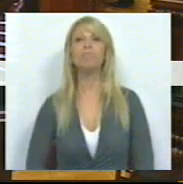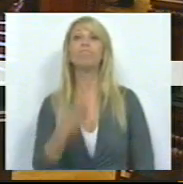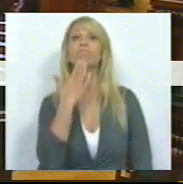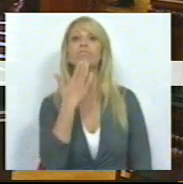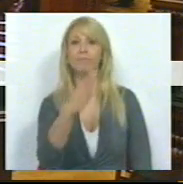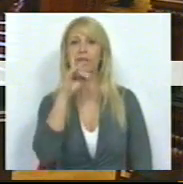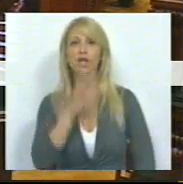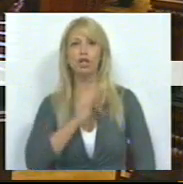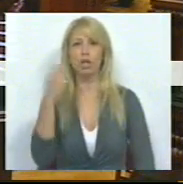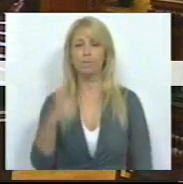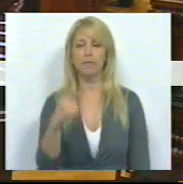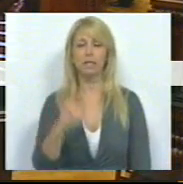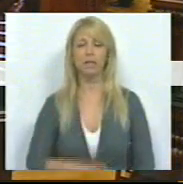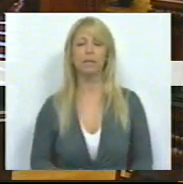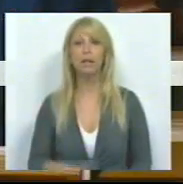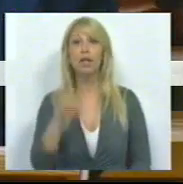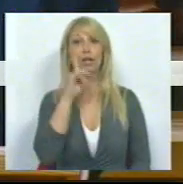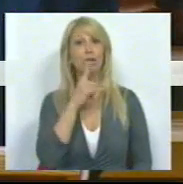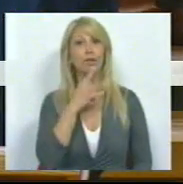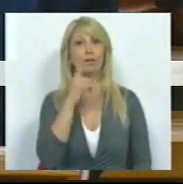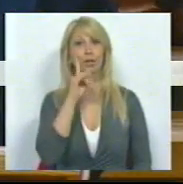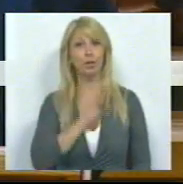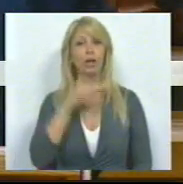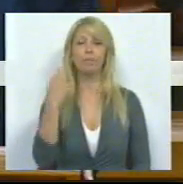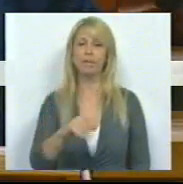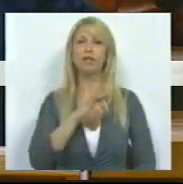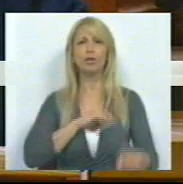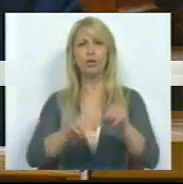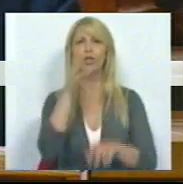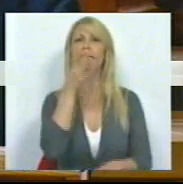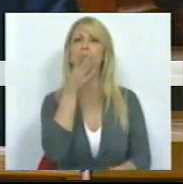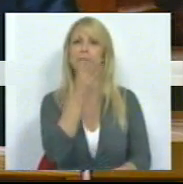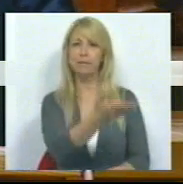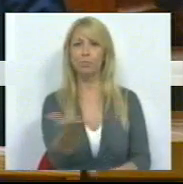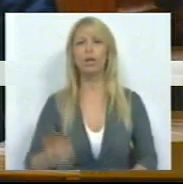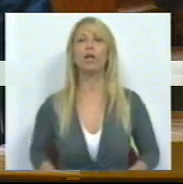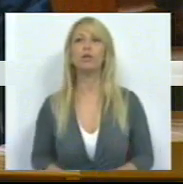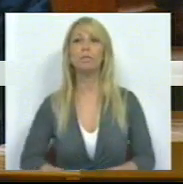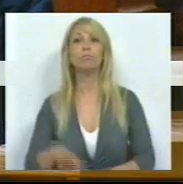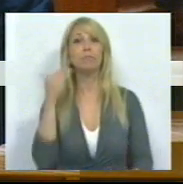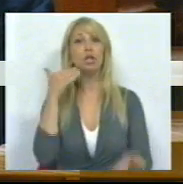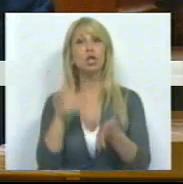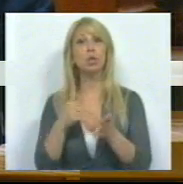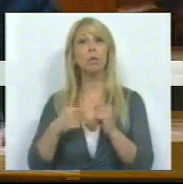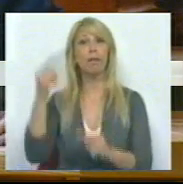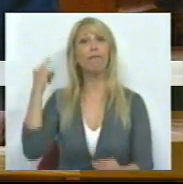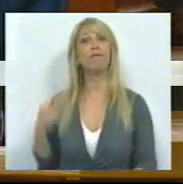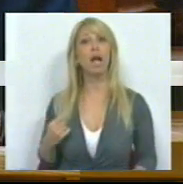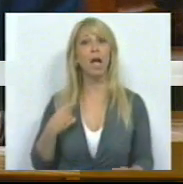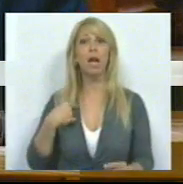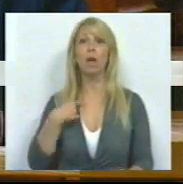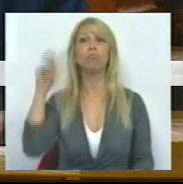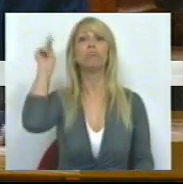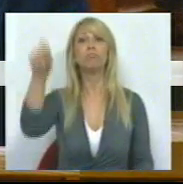Obrigado, Sra. Presidente. Sra. Presidente, Srs. Deputados. Na segunda-feira estive no distrito